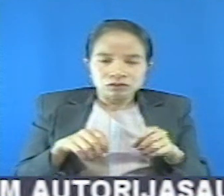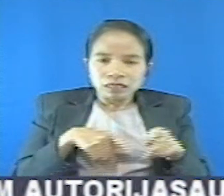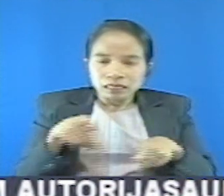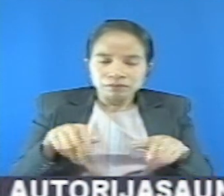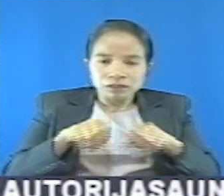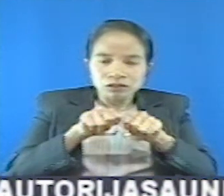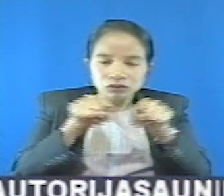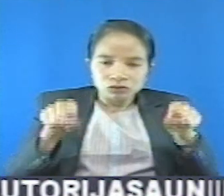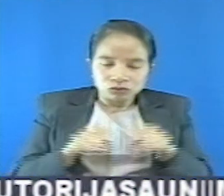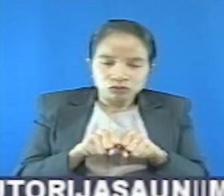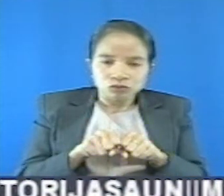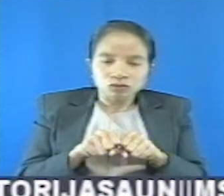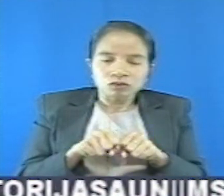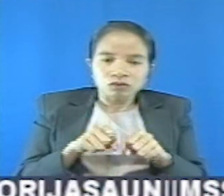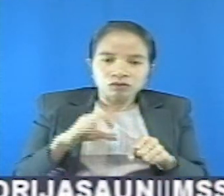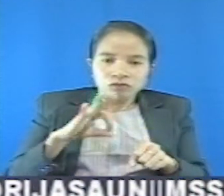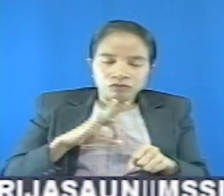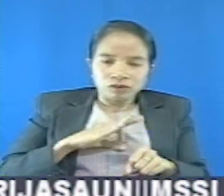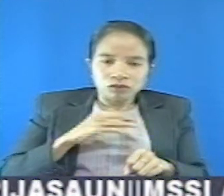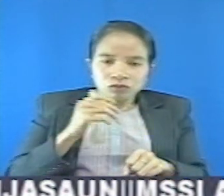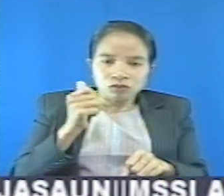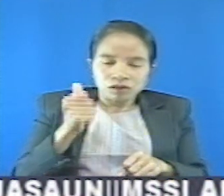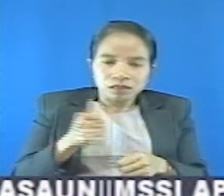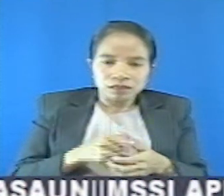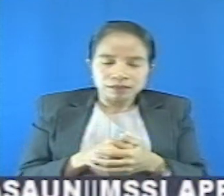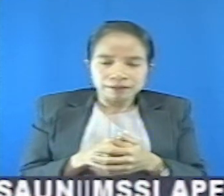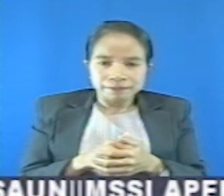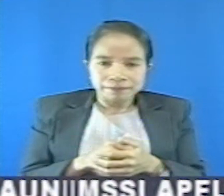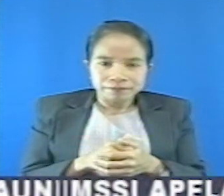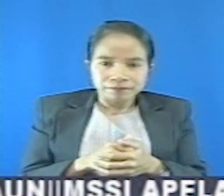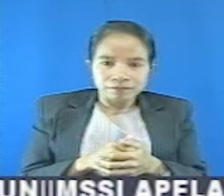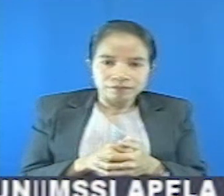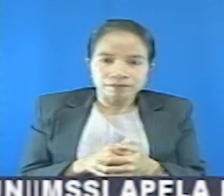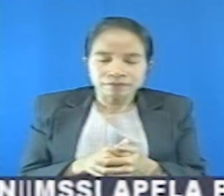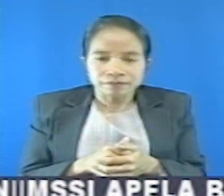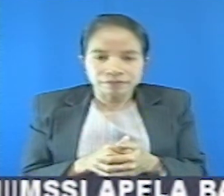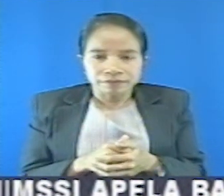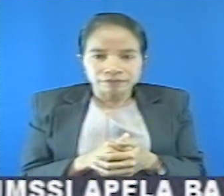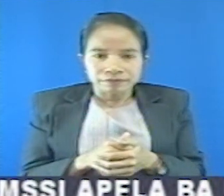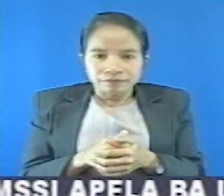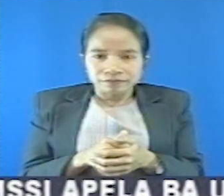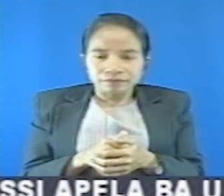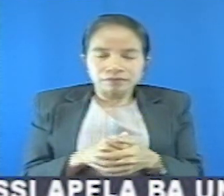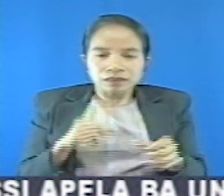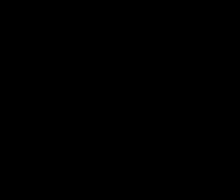kartang elektoral la osida dan suku fatu hadanian Zonda Costa Cristóvão Silva ba RTTL